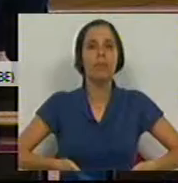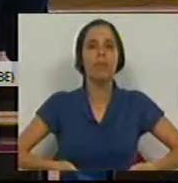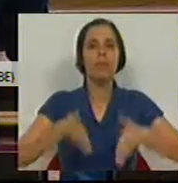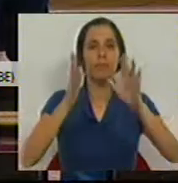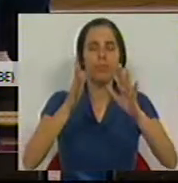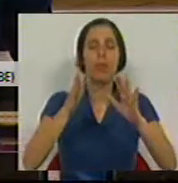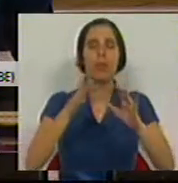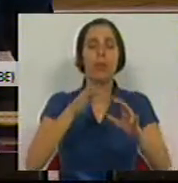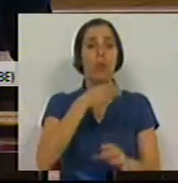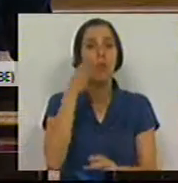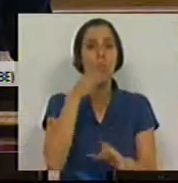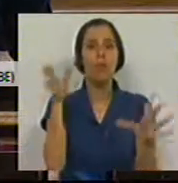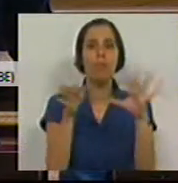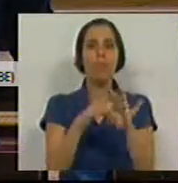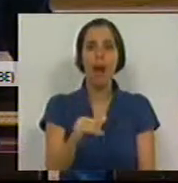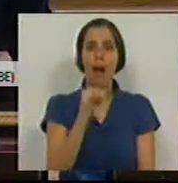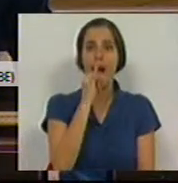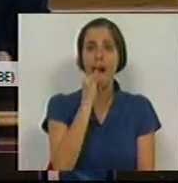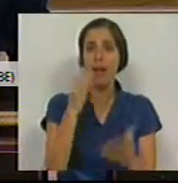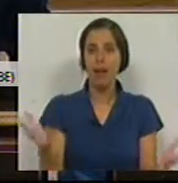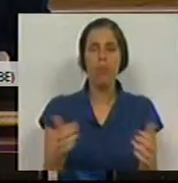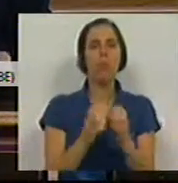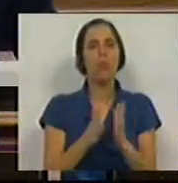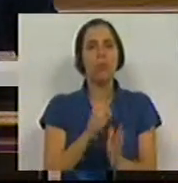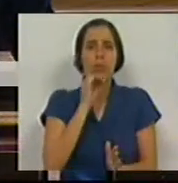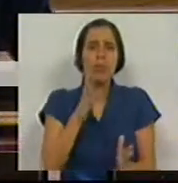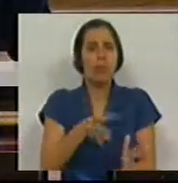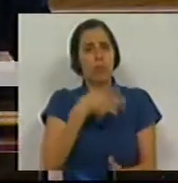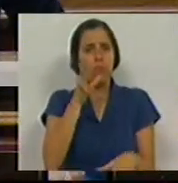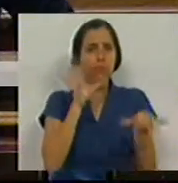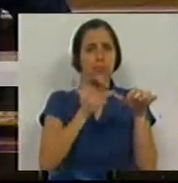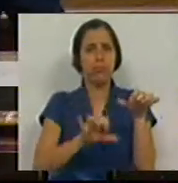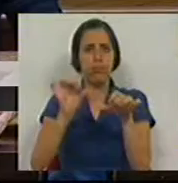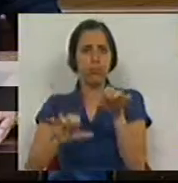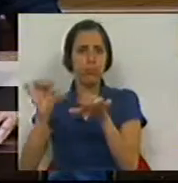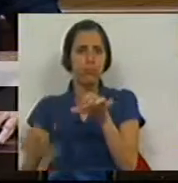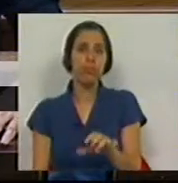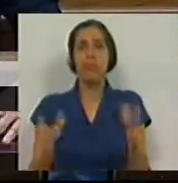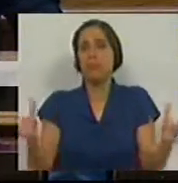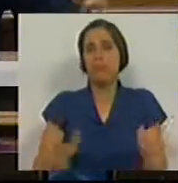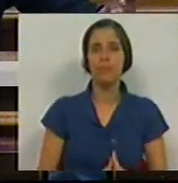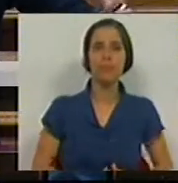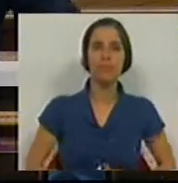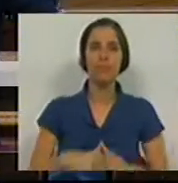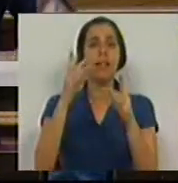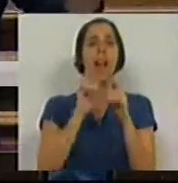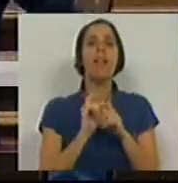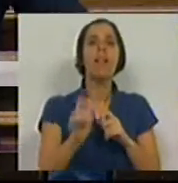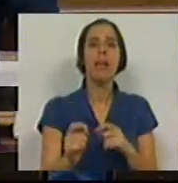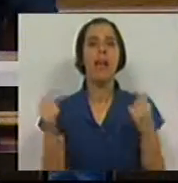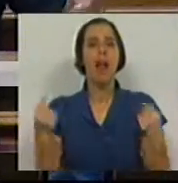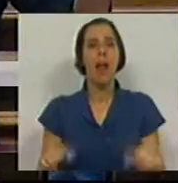do Algarve. Com todos os argumentos que possamos aduzir, é uma linha que